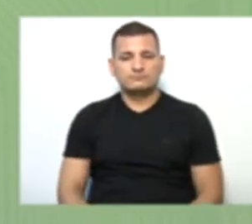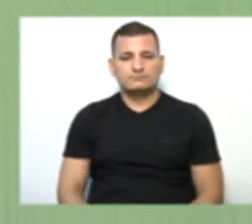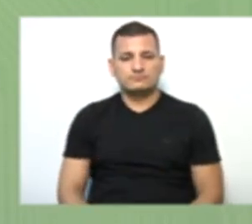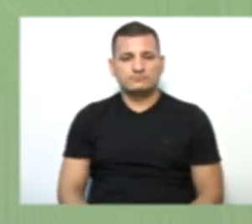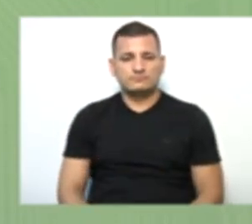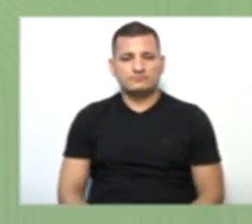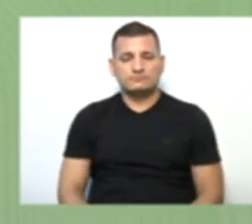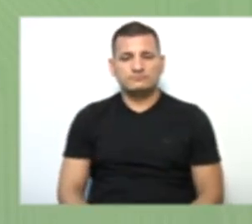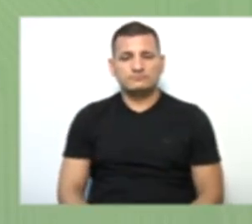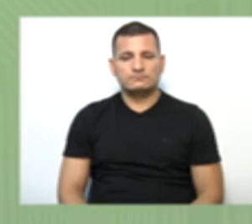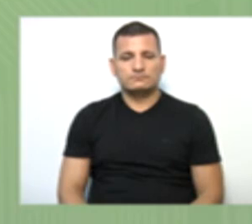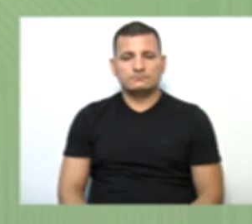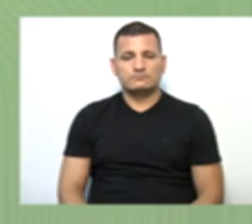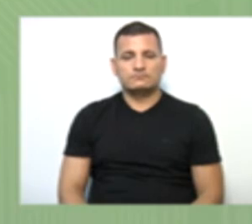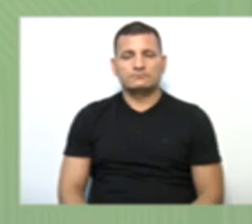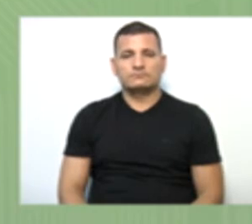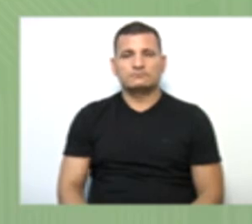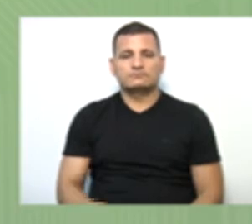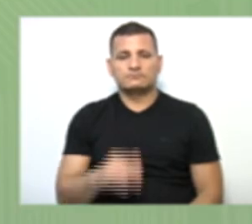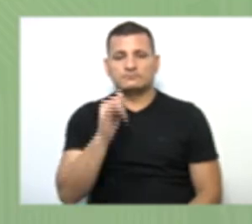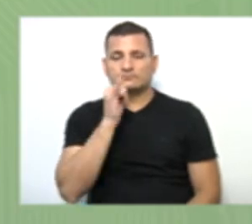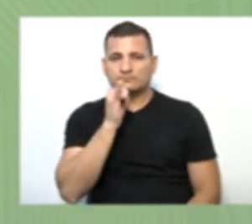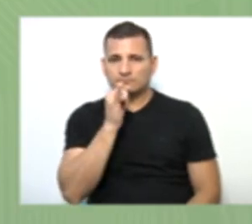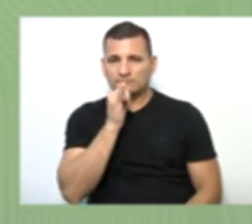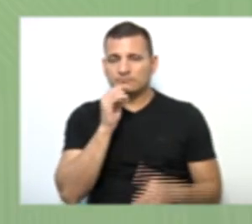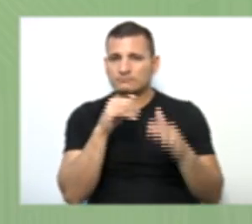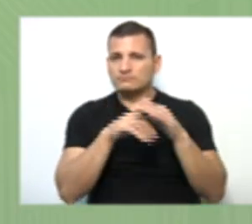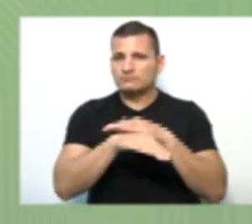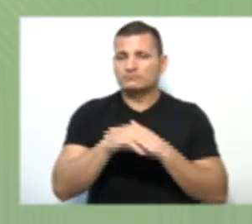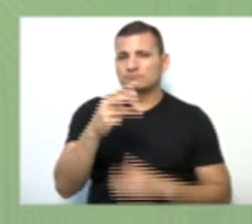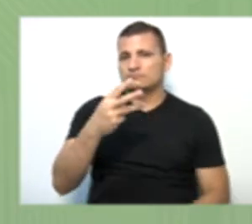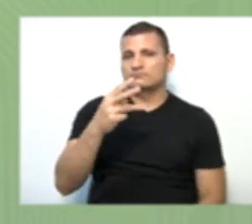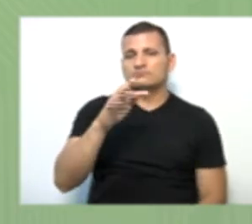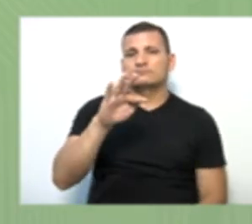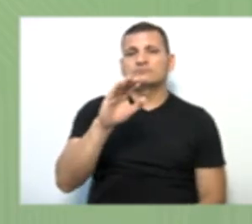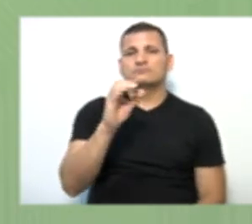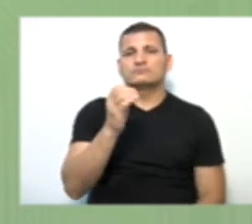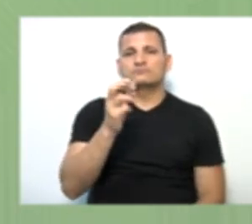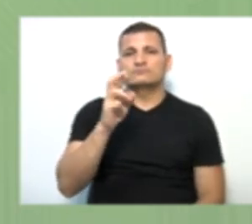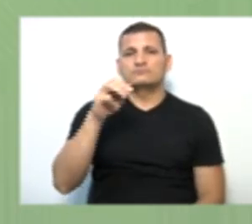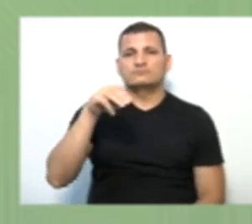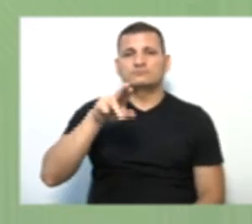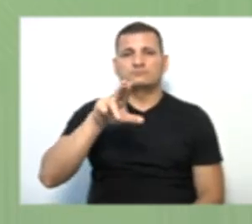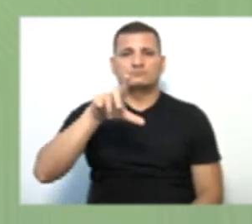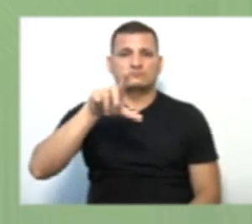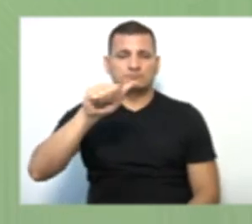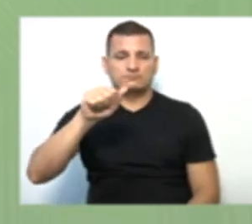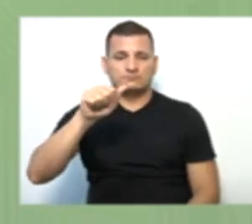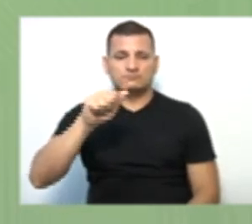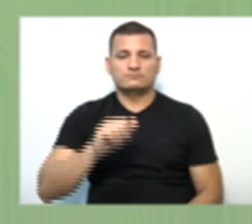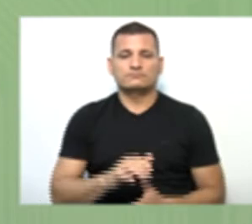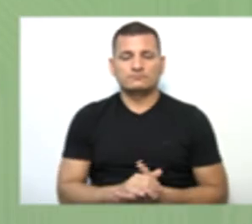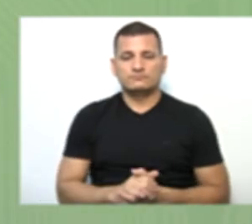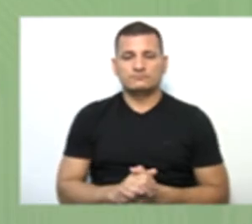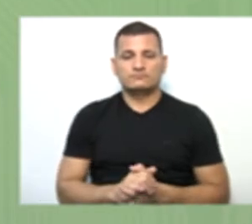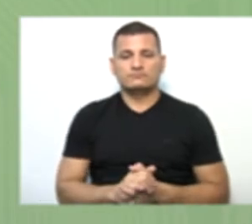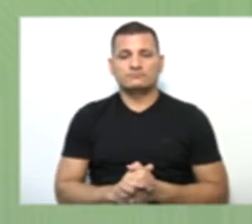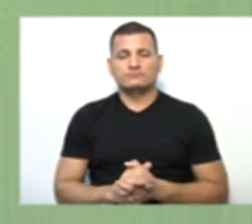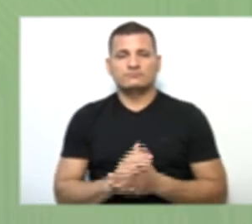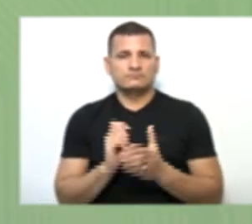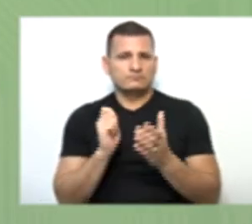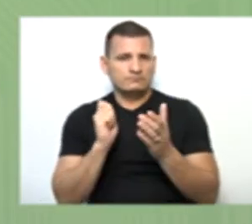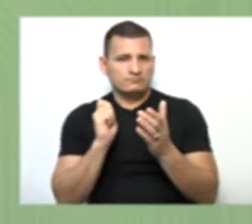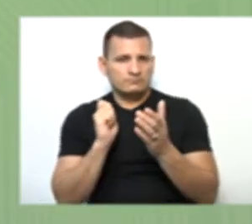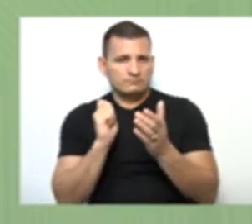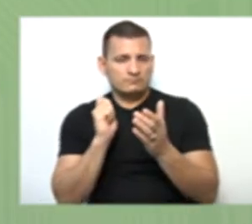Continuando, né? Exemplo de lançamentos de terceira fórmula. Histórico. Pagamento de impostos